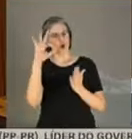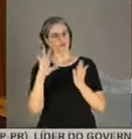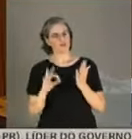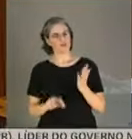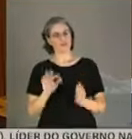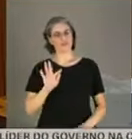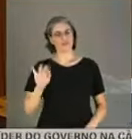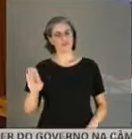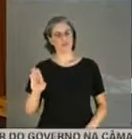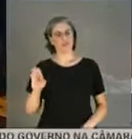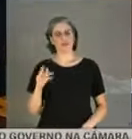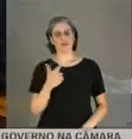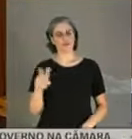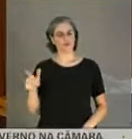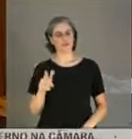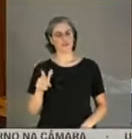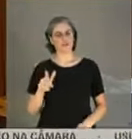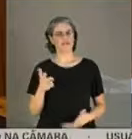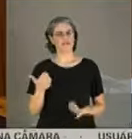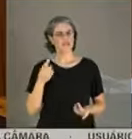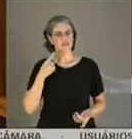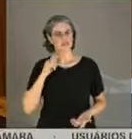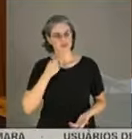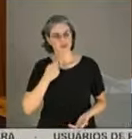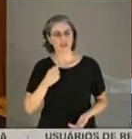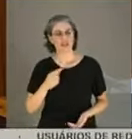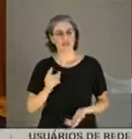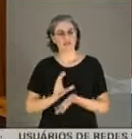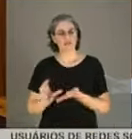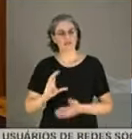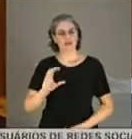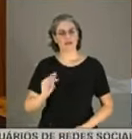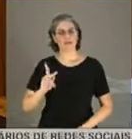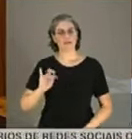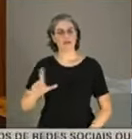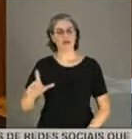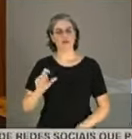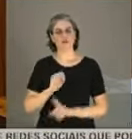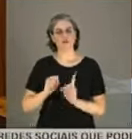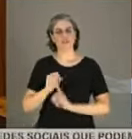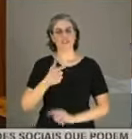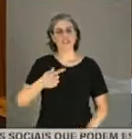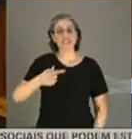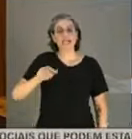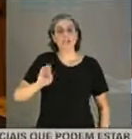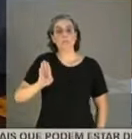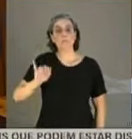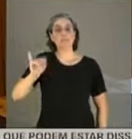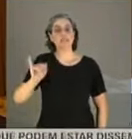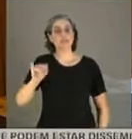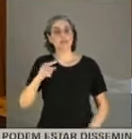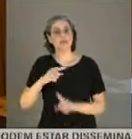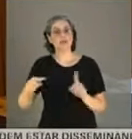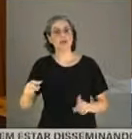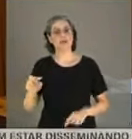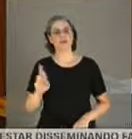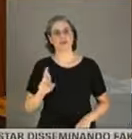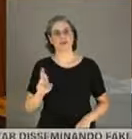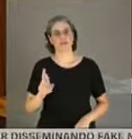Fibbank não tinha lastro, que colocou um capital social de 7 bilhões e meio de